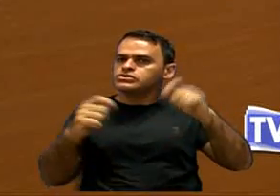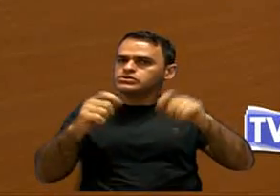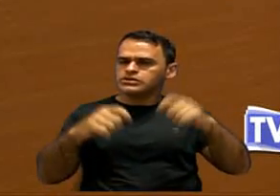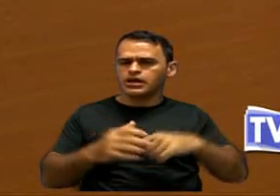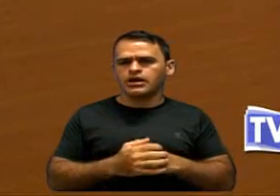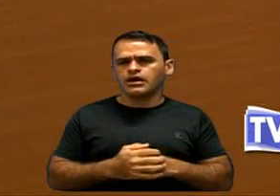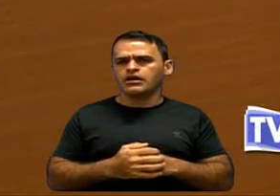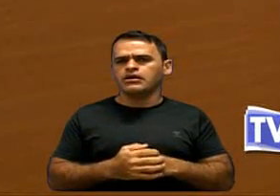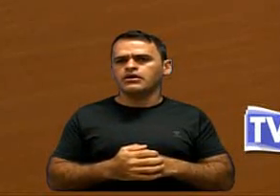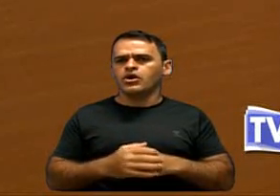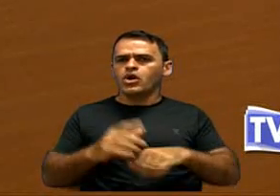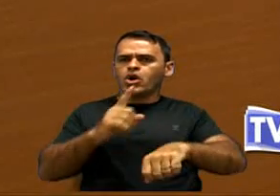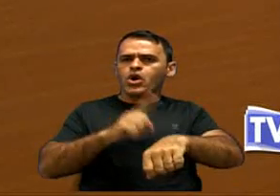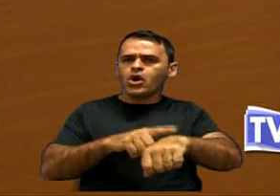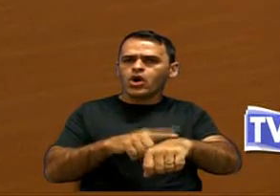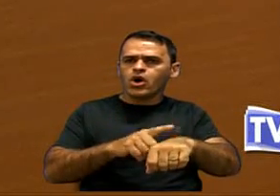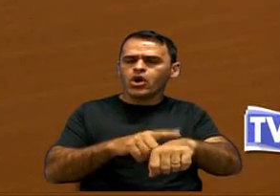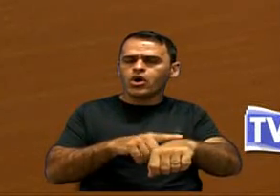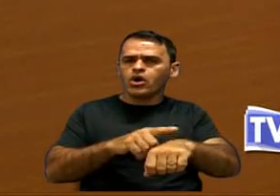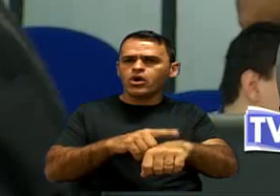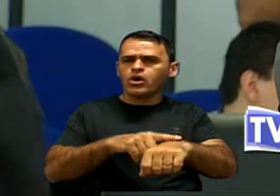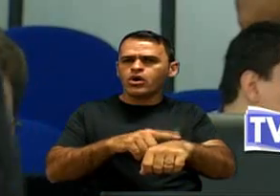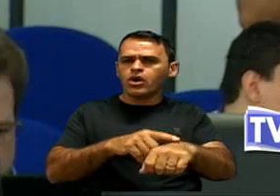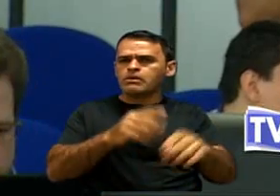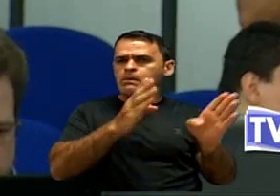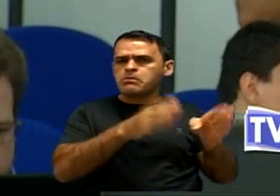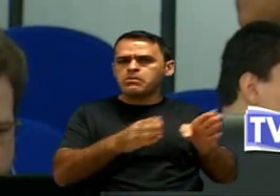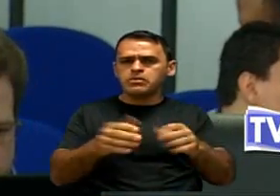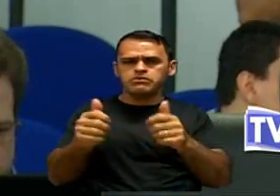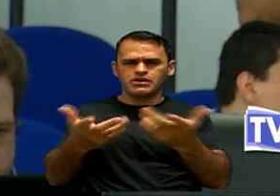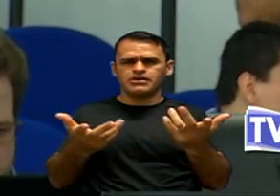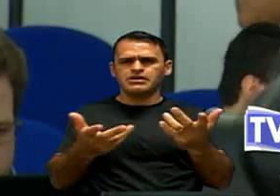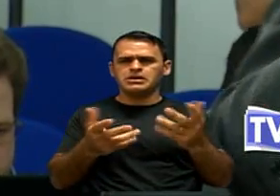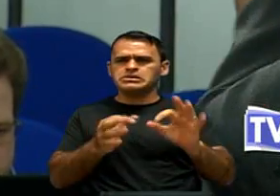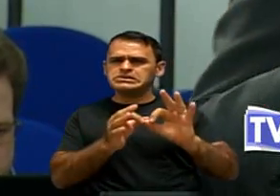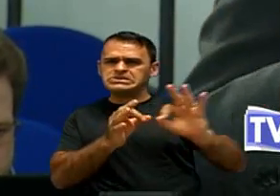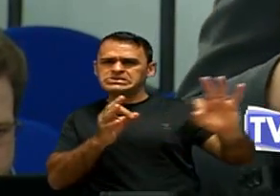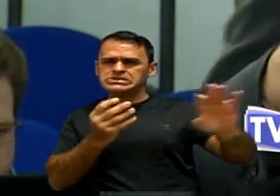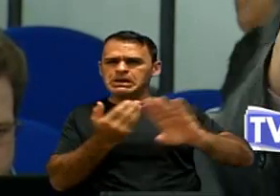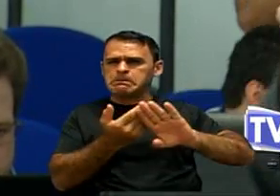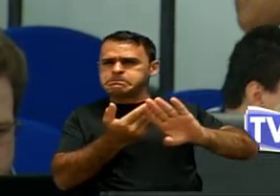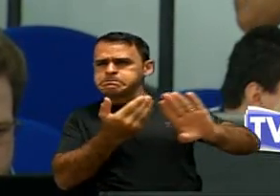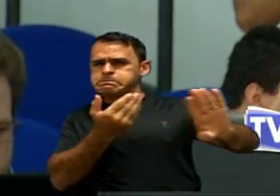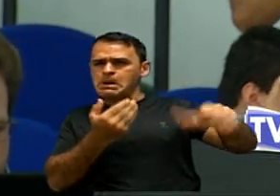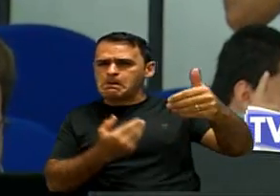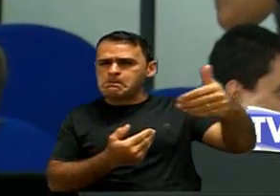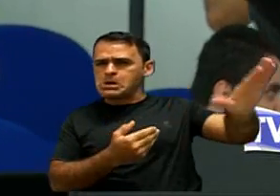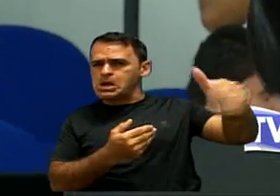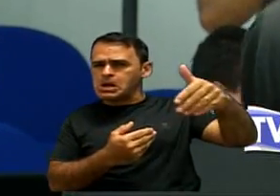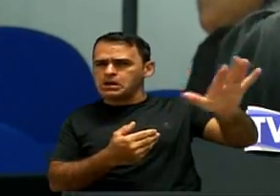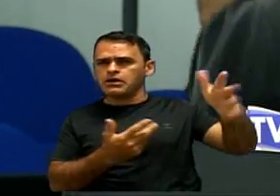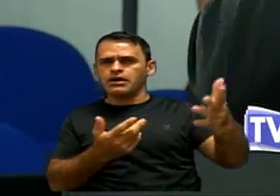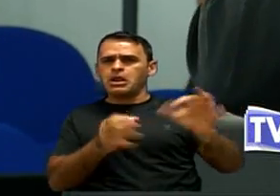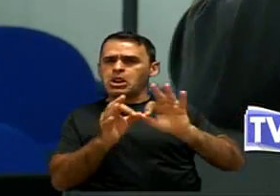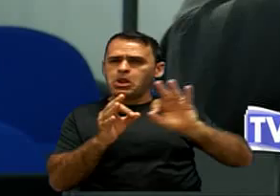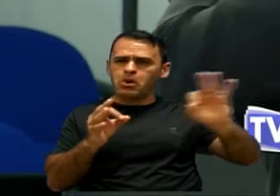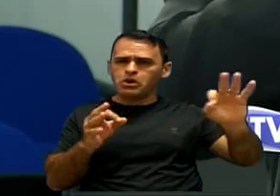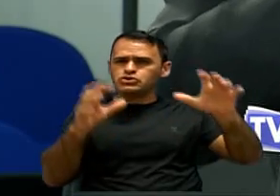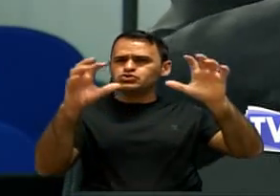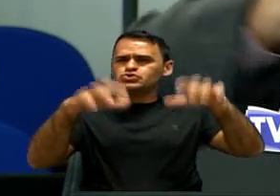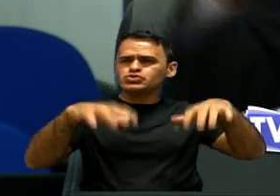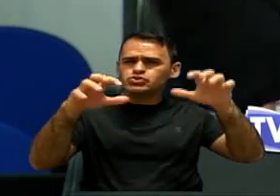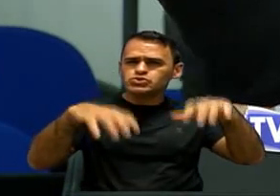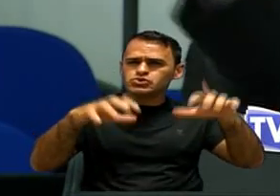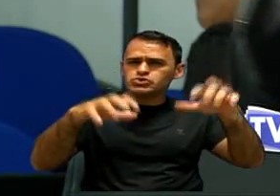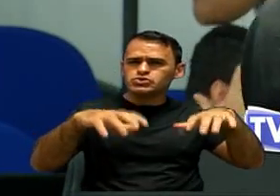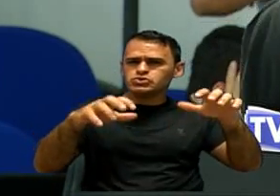pico, aumentando os ônibus nessas linhas. O bairro já é afastado. Dia de chuva, já tive um problema lá, e um